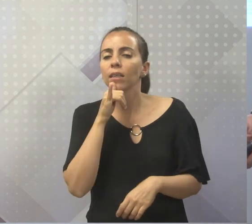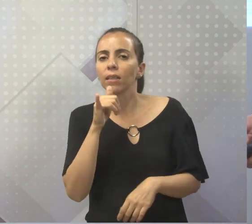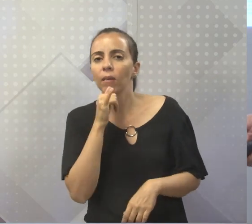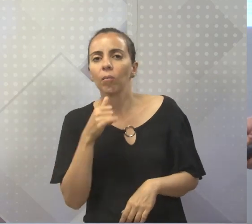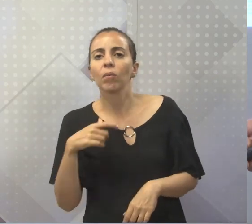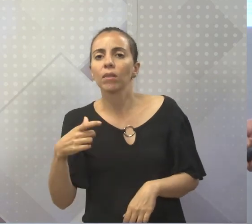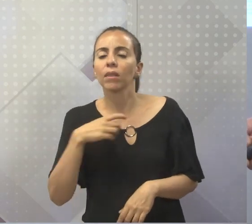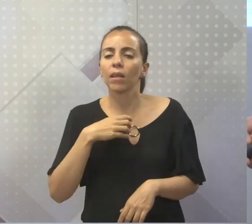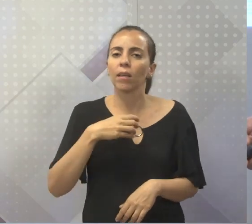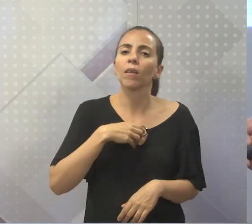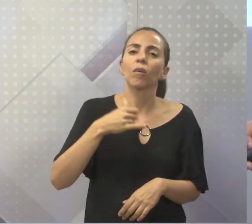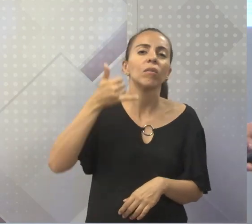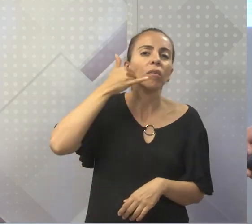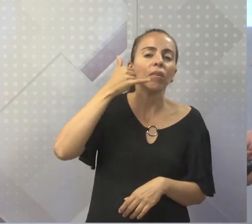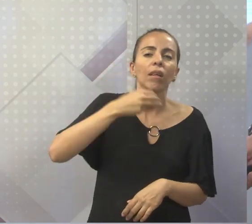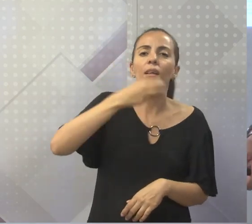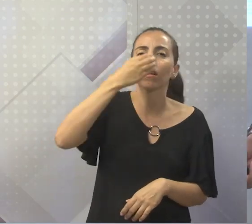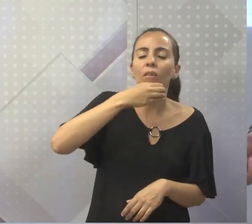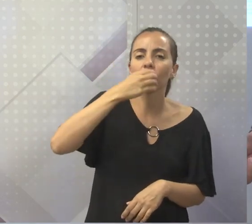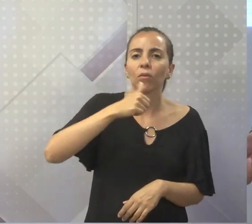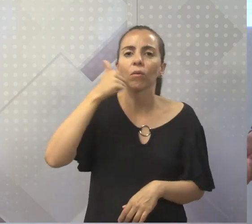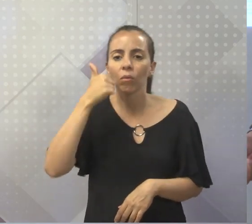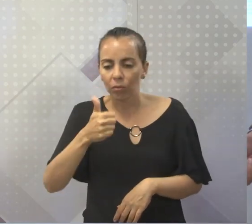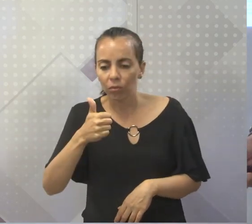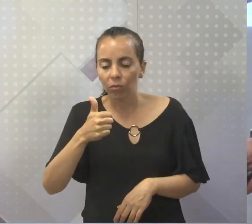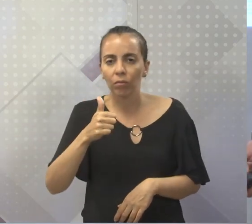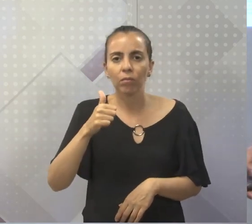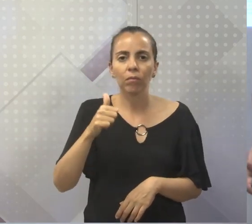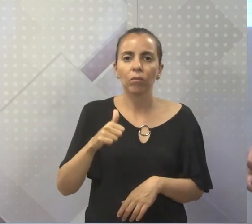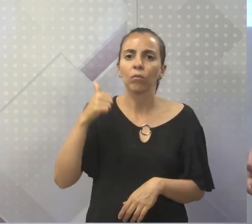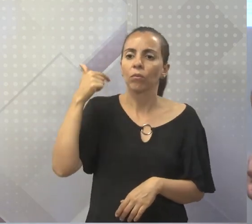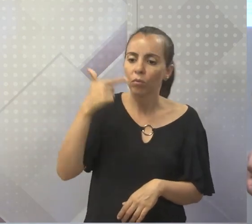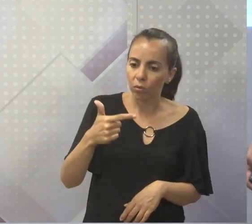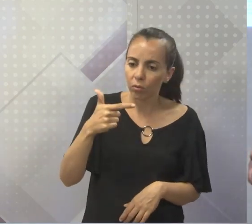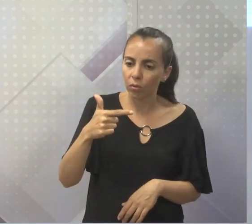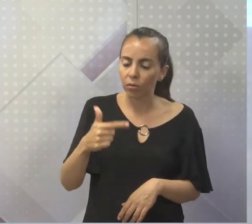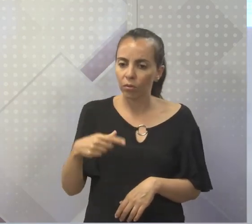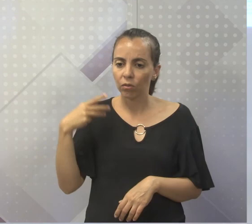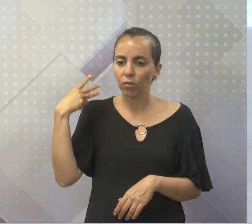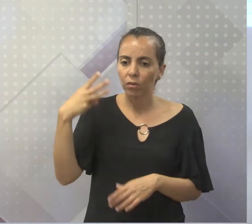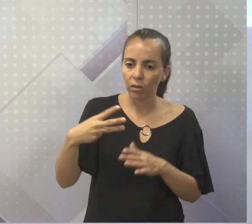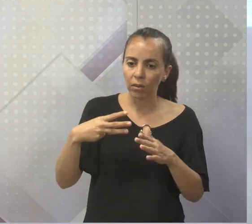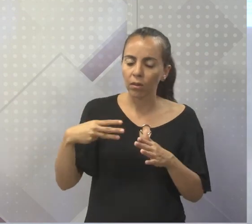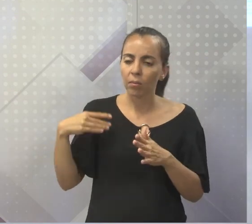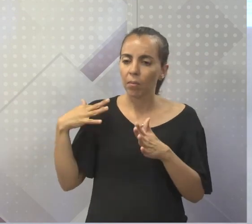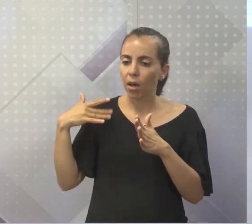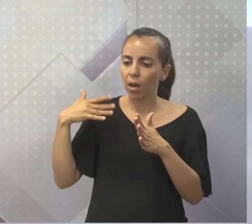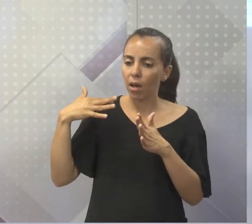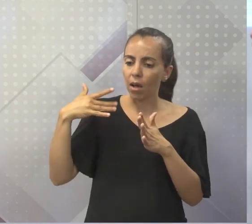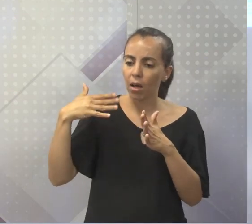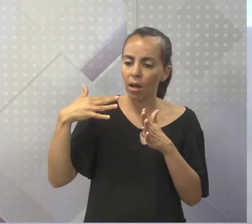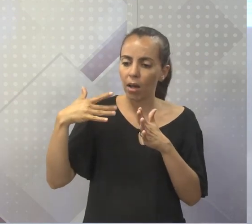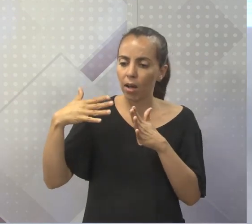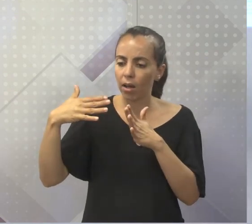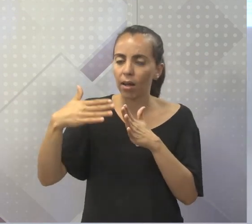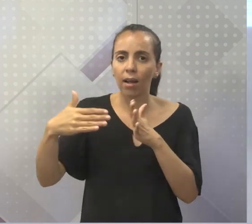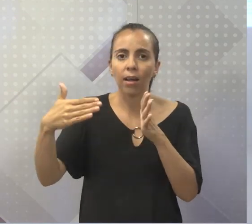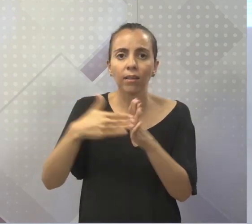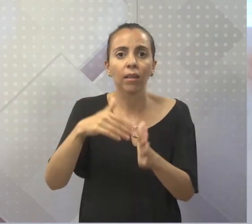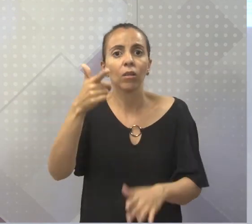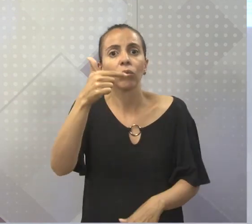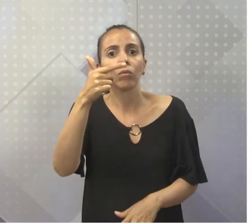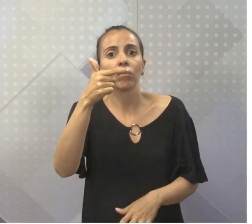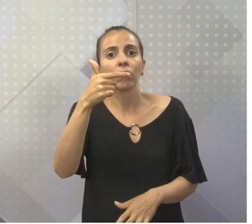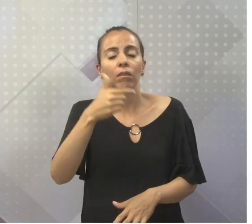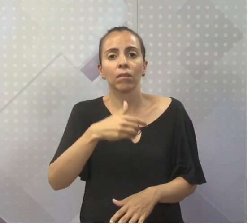telefone preparação cada quatro aí os cinco aí depois do a doença vai sair agora um doce tá E quem não tiver o 12 é pobre tá